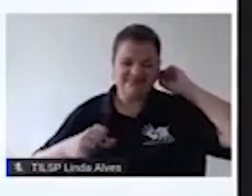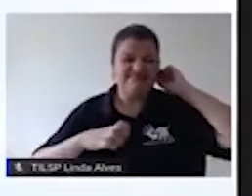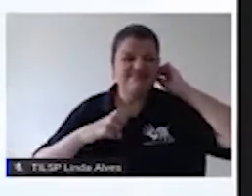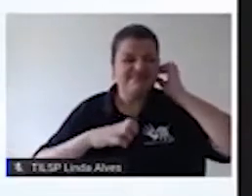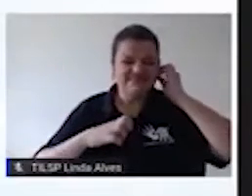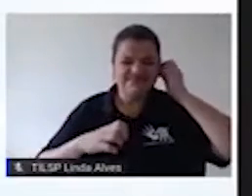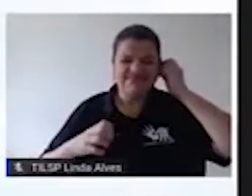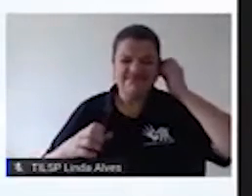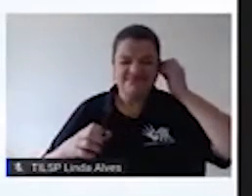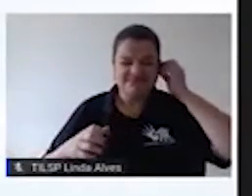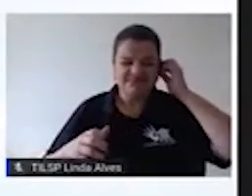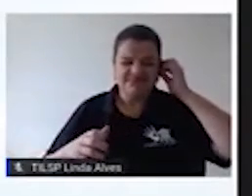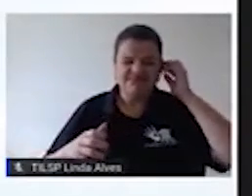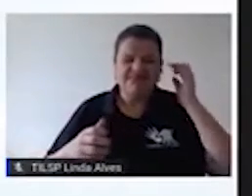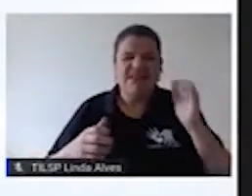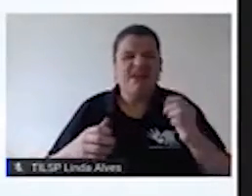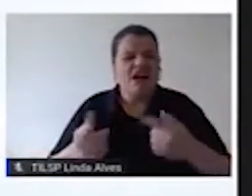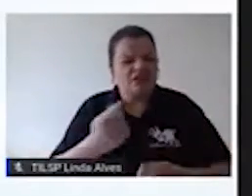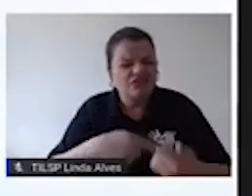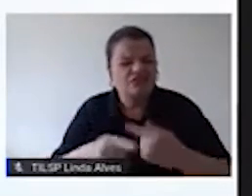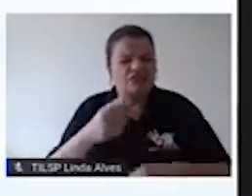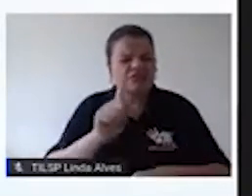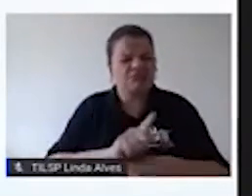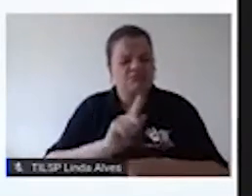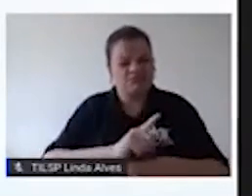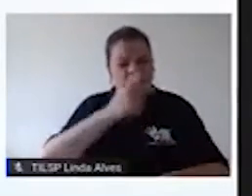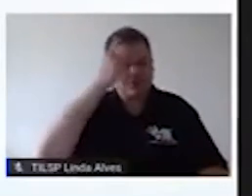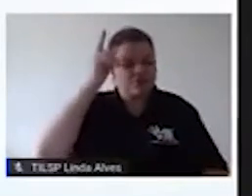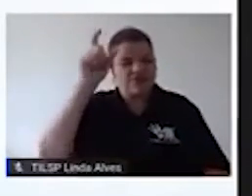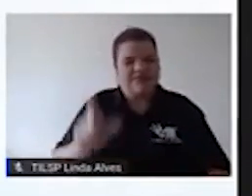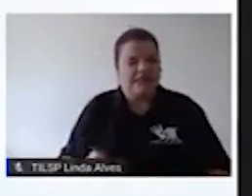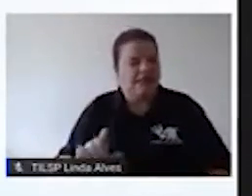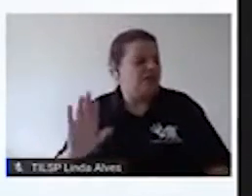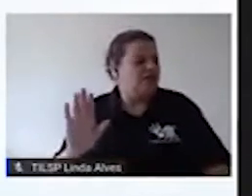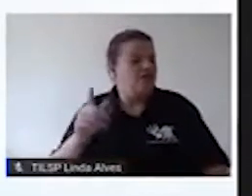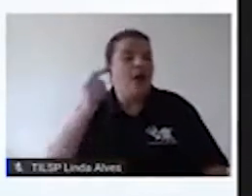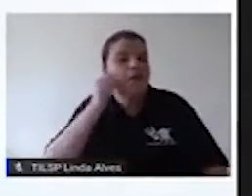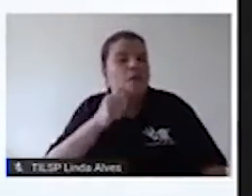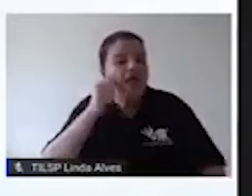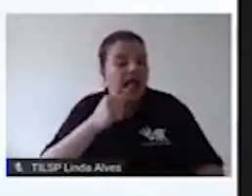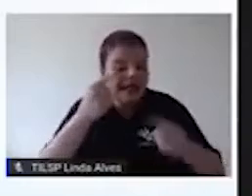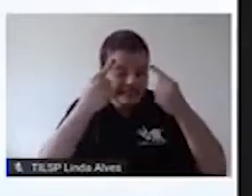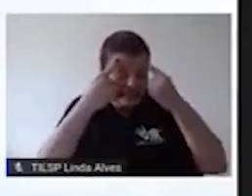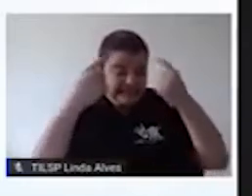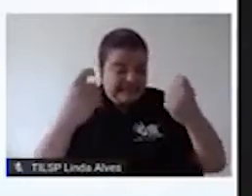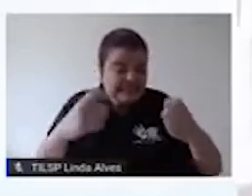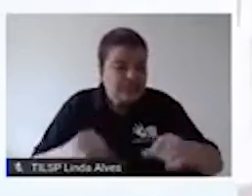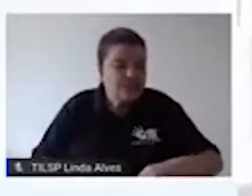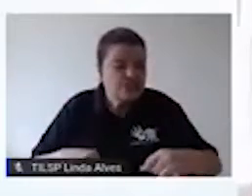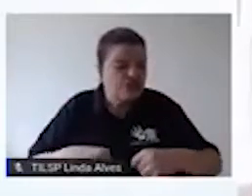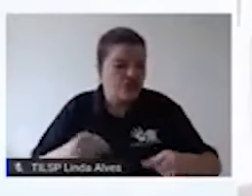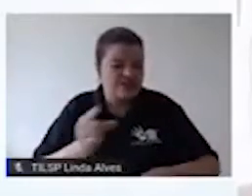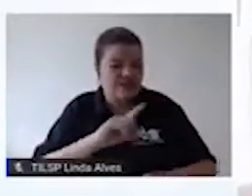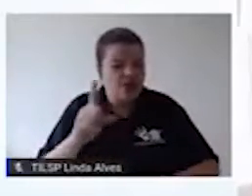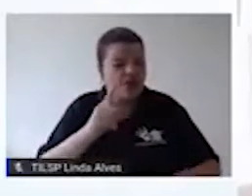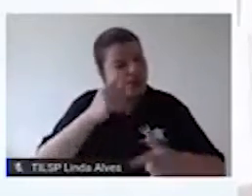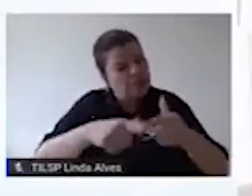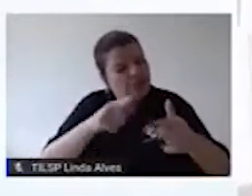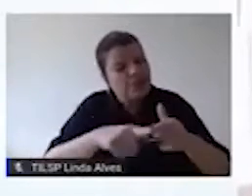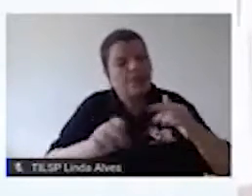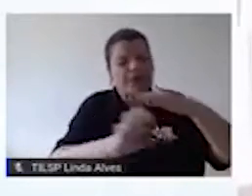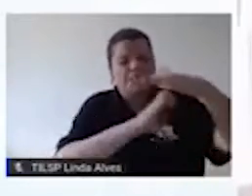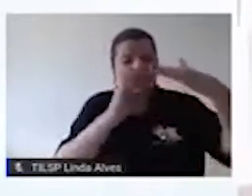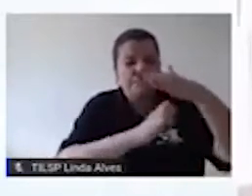de pessoas. Né? Isso é problema da empresa, não é problema das pessoas que estão envolvidas sim, diretamente não. na situação